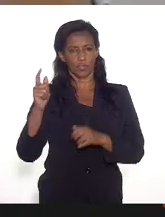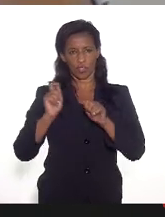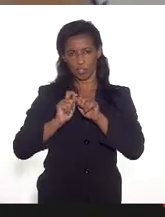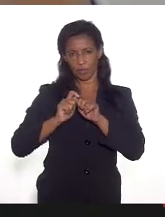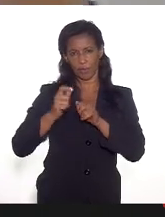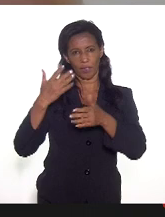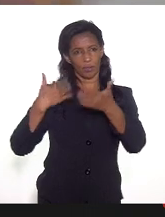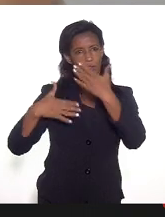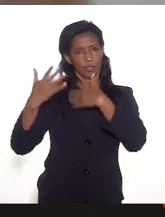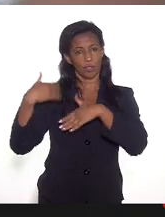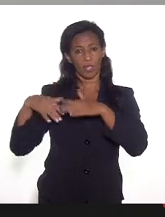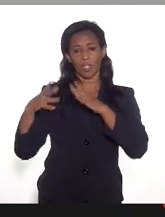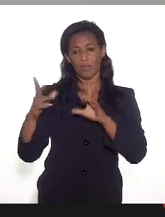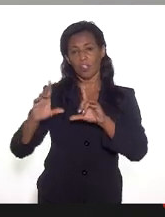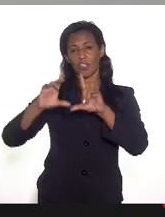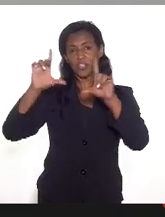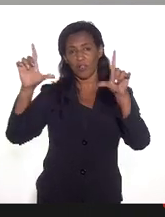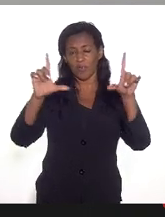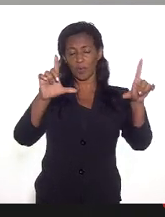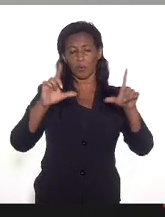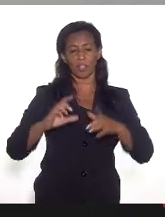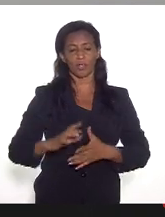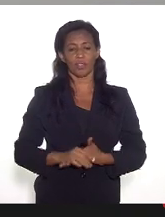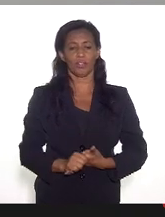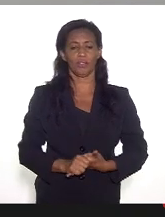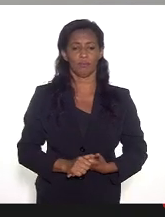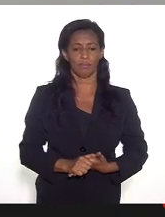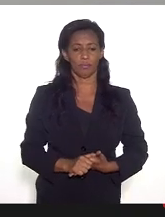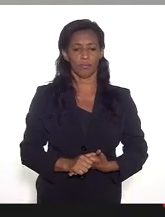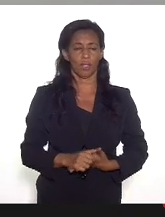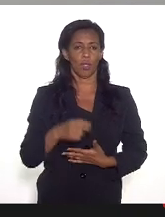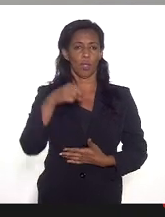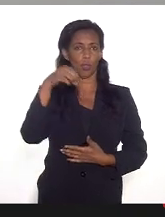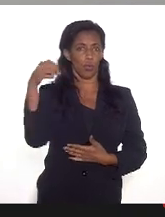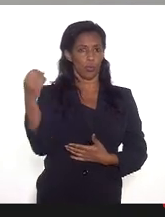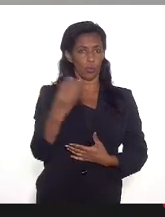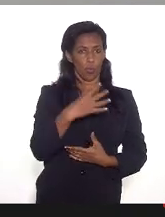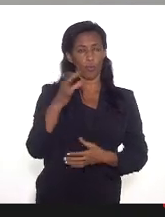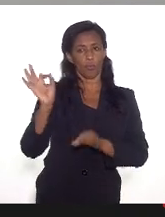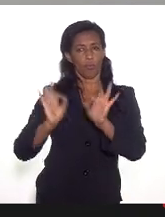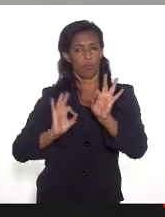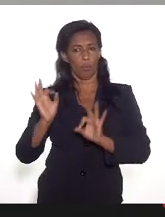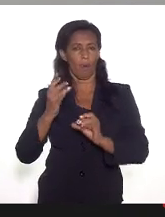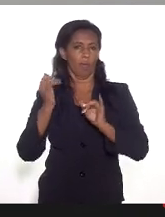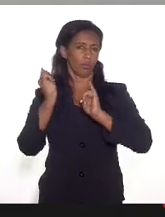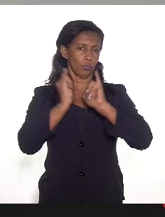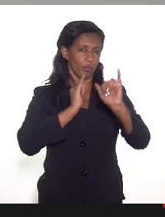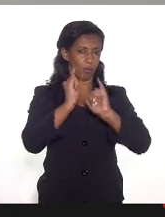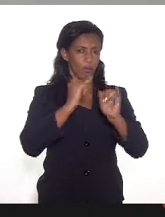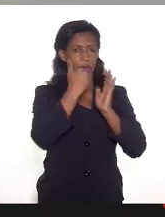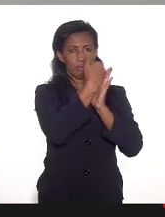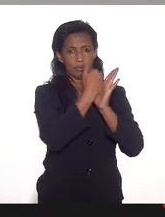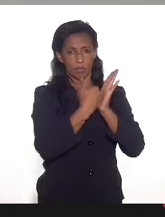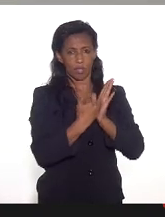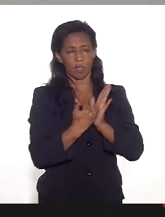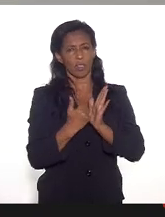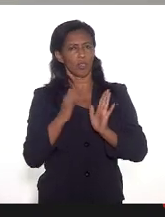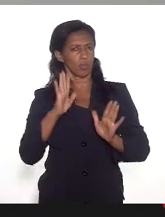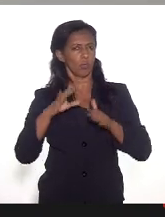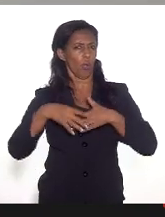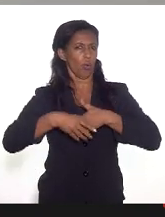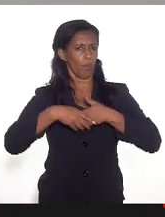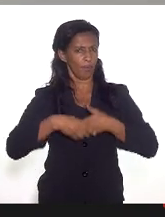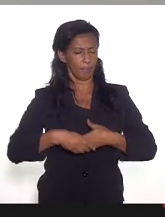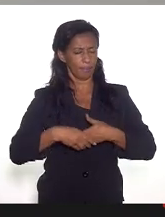nós lá na Nacional de Marinha, hoje apresenta num novo formato, mas com muita informação, de maneira organizada. Então, quero cumprimentar